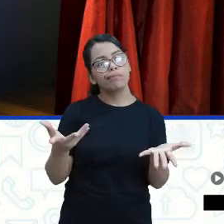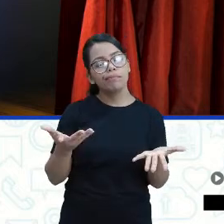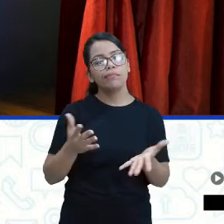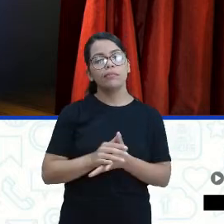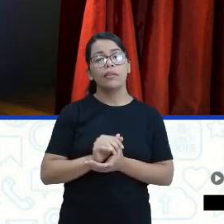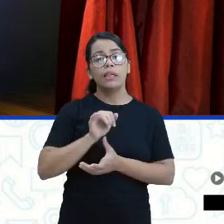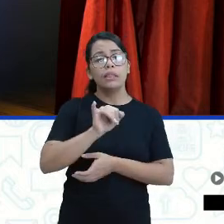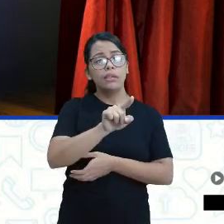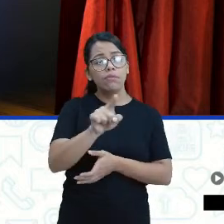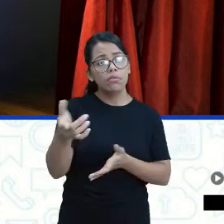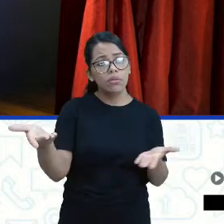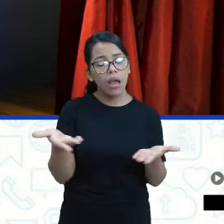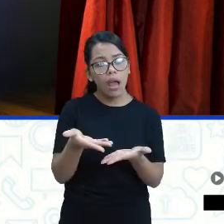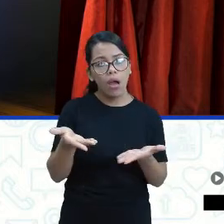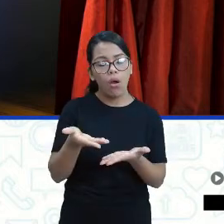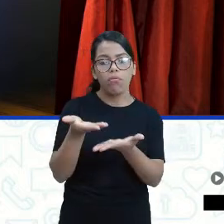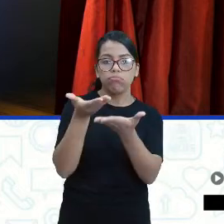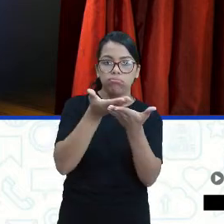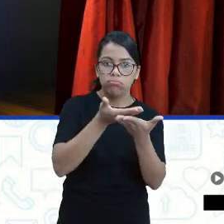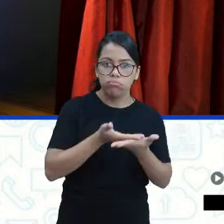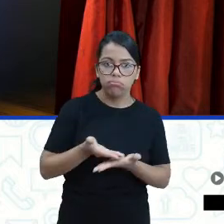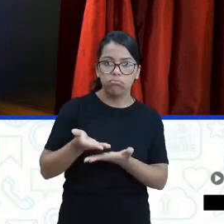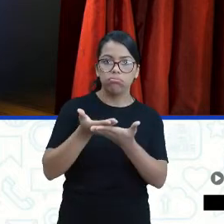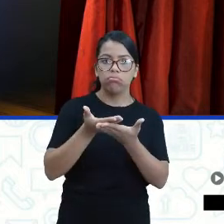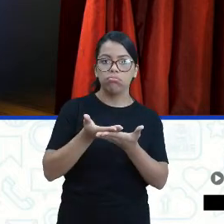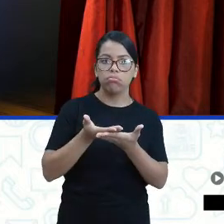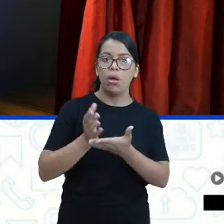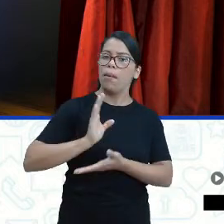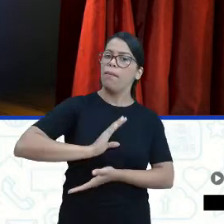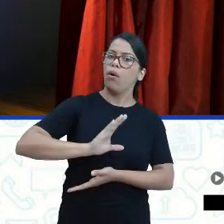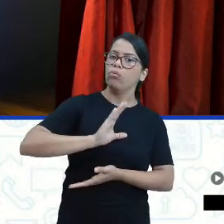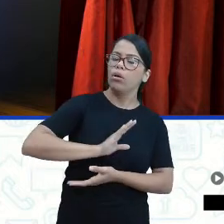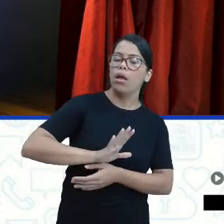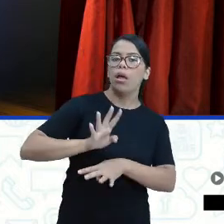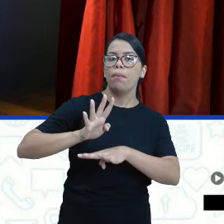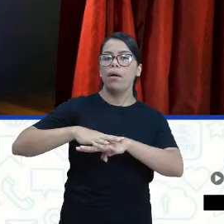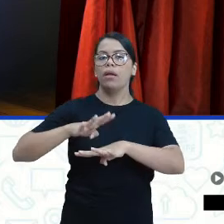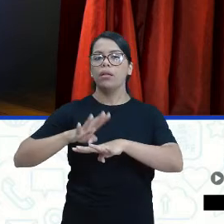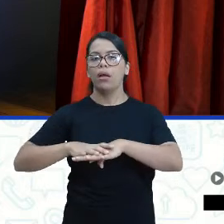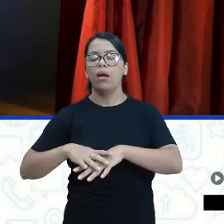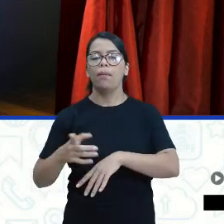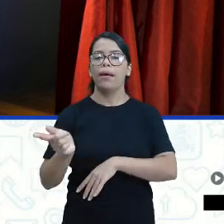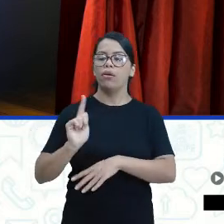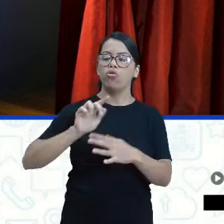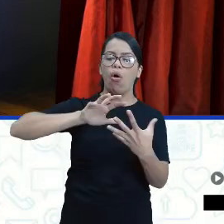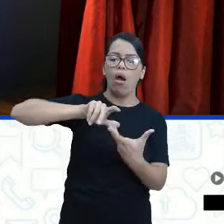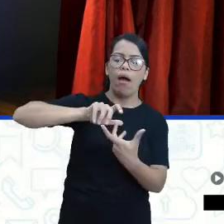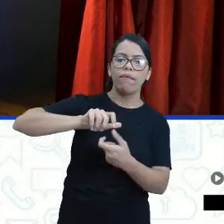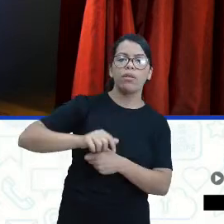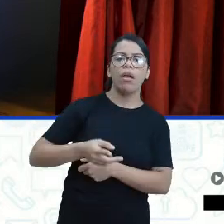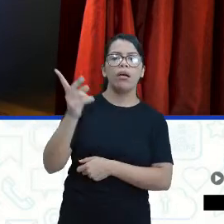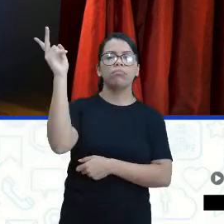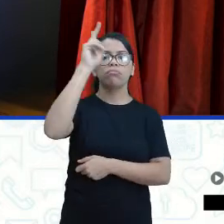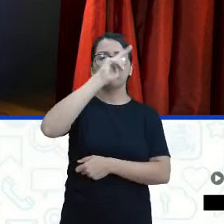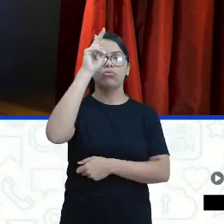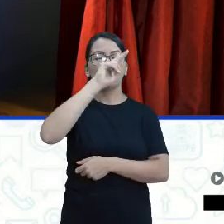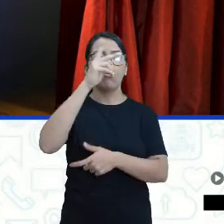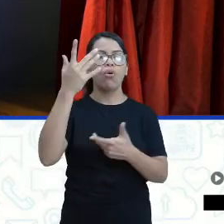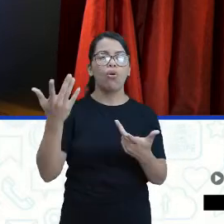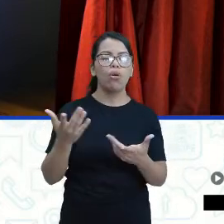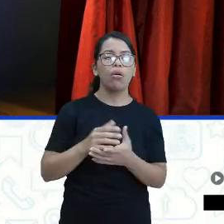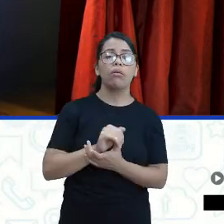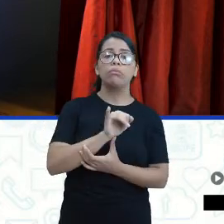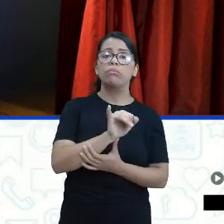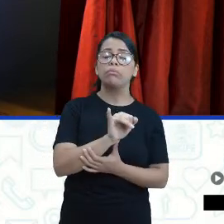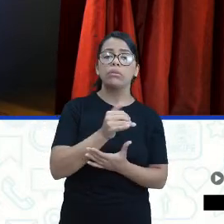você está aí agora estudando português, matemática, geografia, história, se